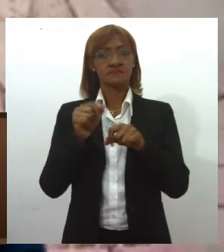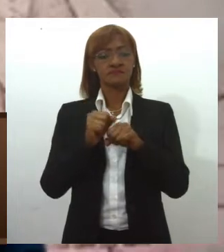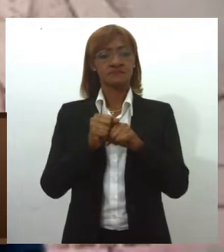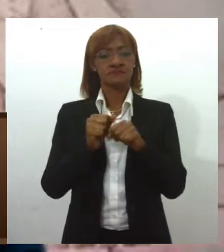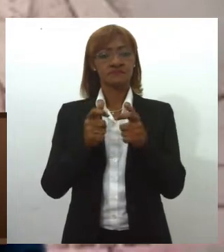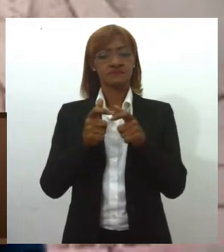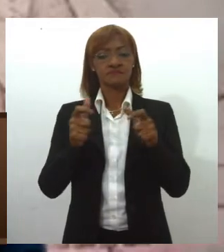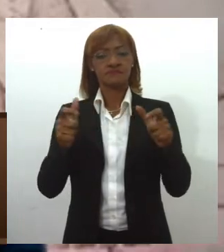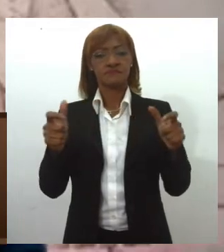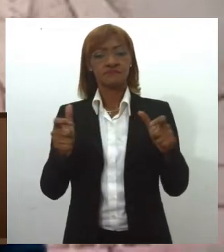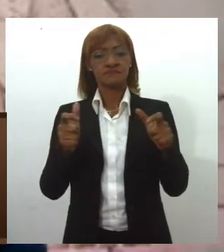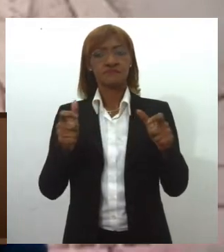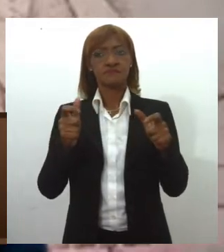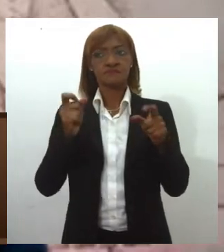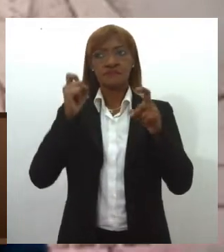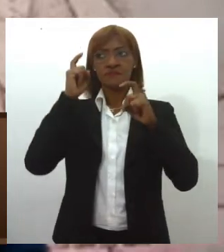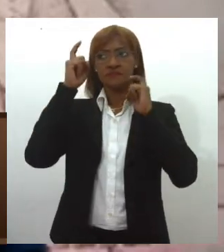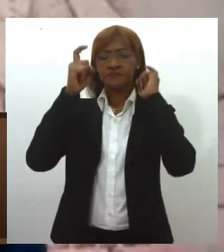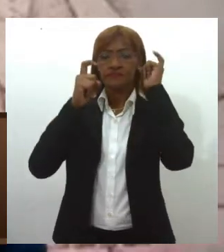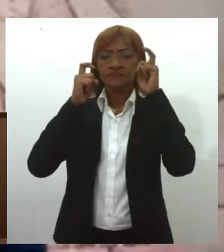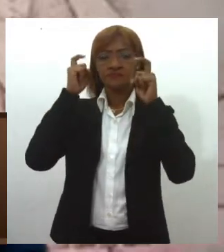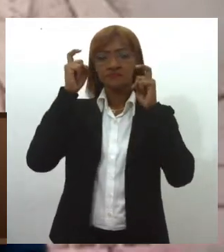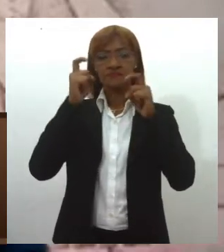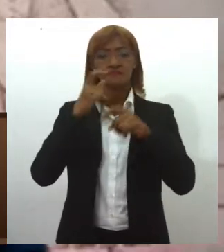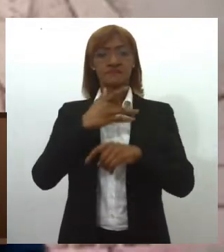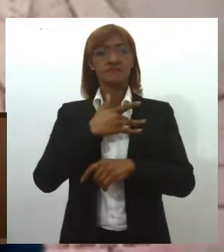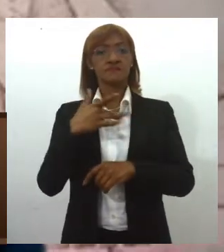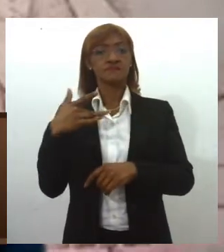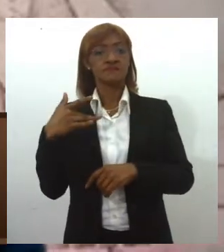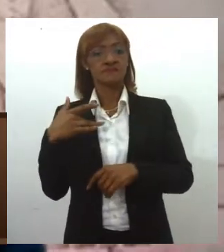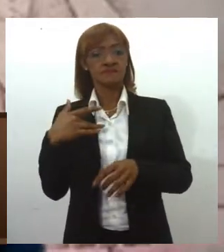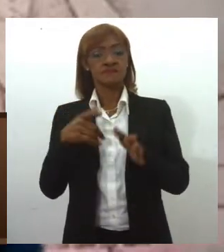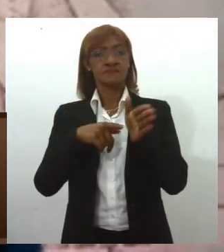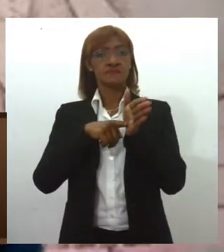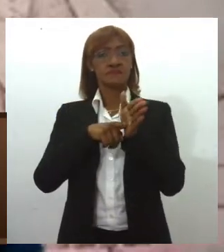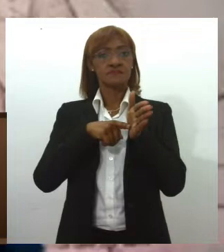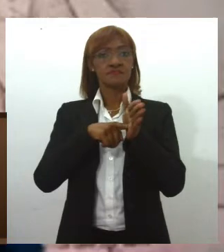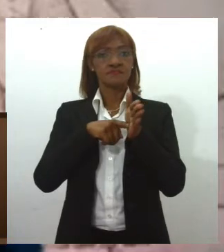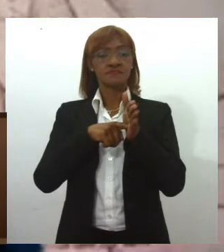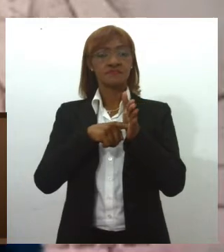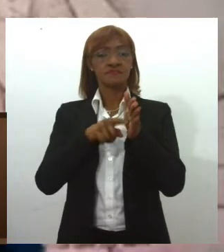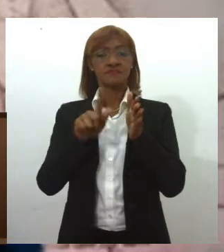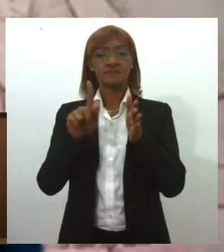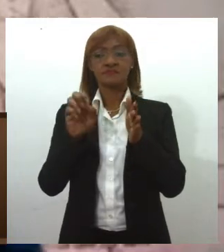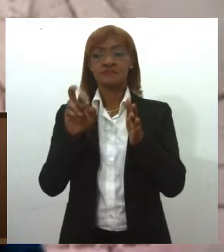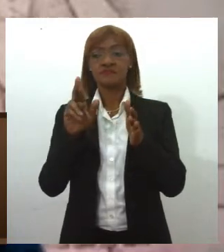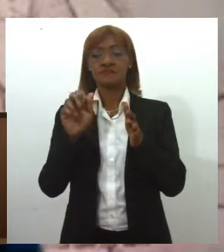pacientes com essa preocupação de fazer exames de check-up e exames de